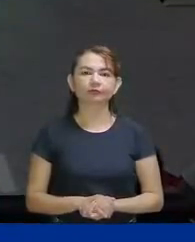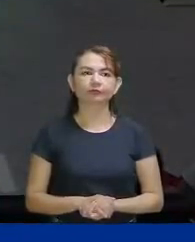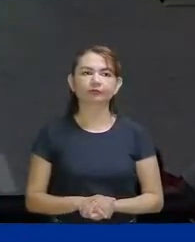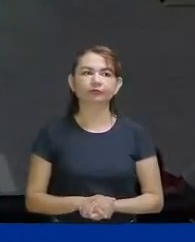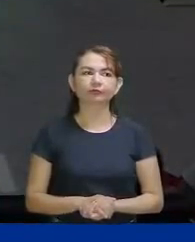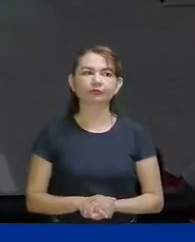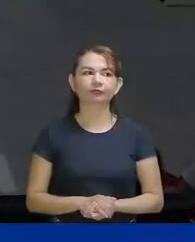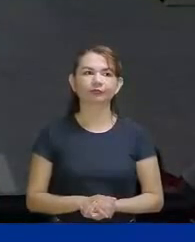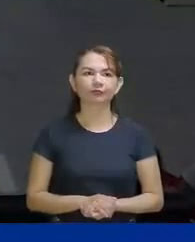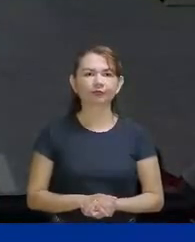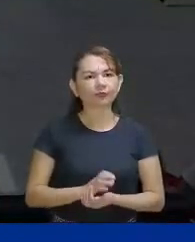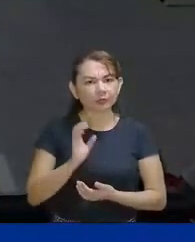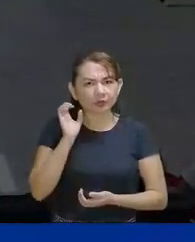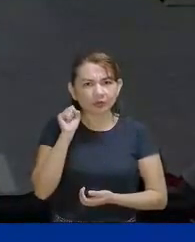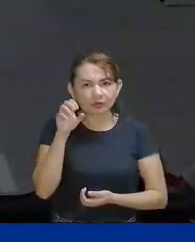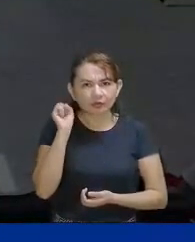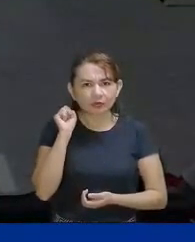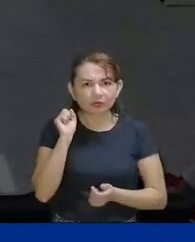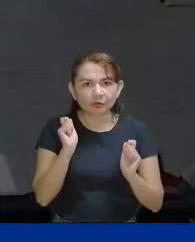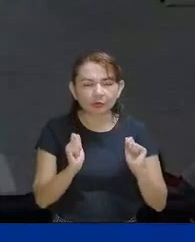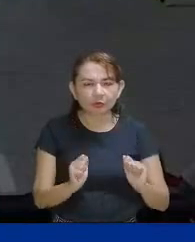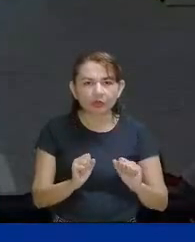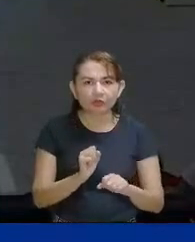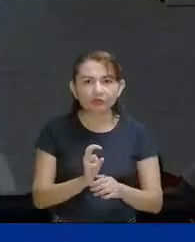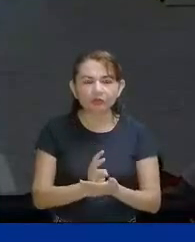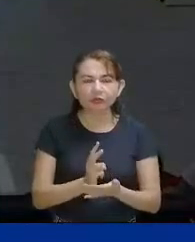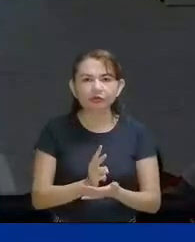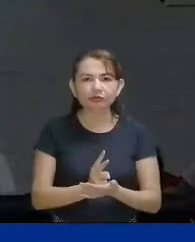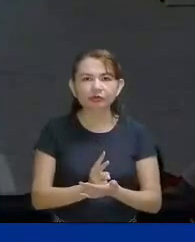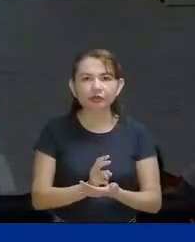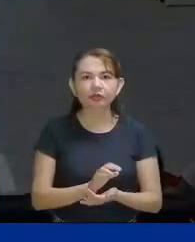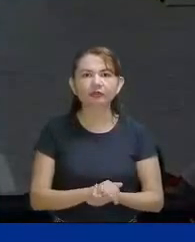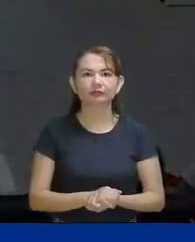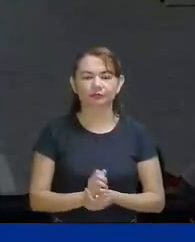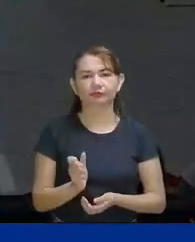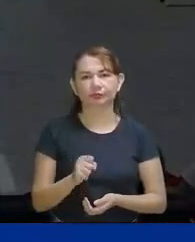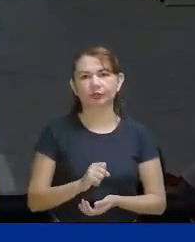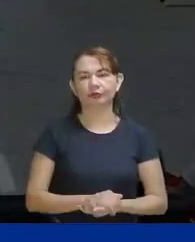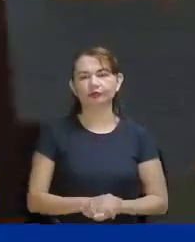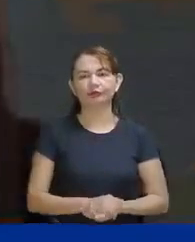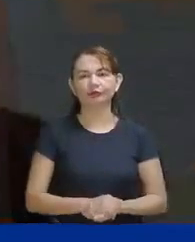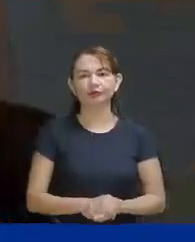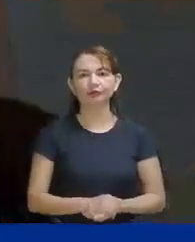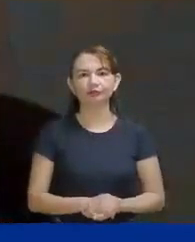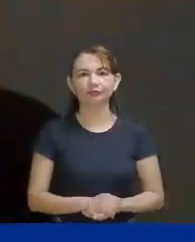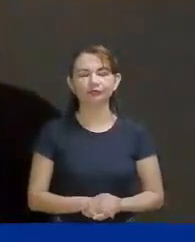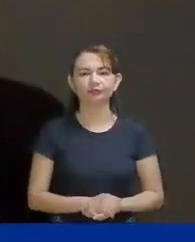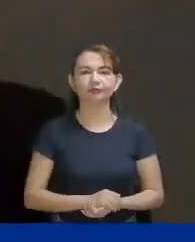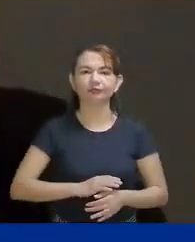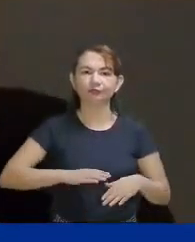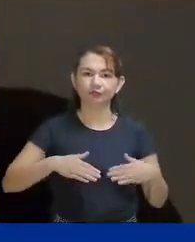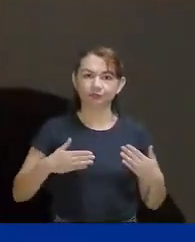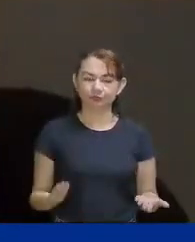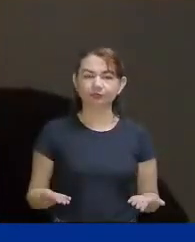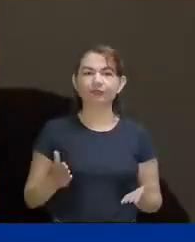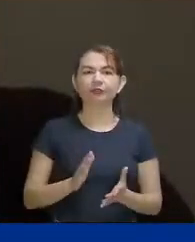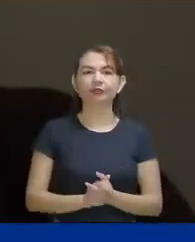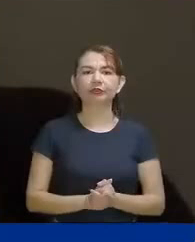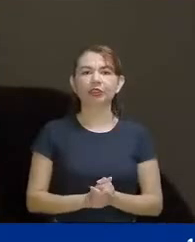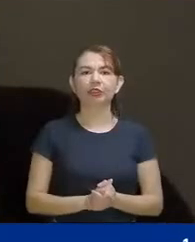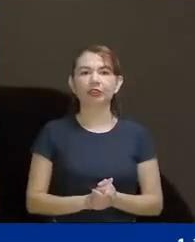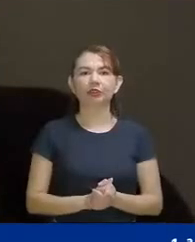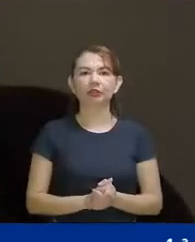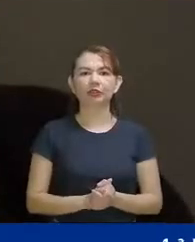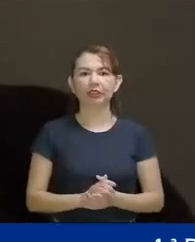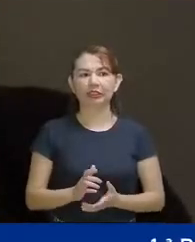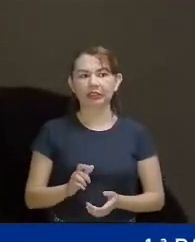Estão me ouvindo, excelências? Posso continuar? O doutor Marco já fechou o áudio. Pode prosseguir, doutora. Okay. Então, e que não